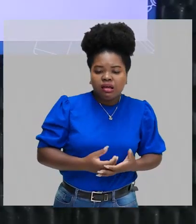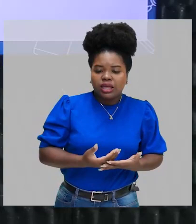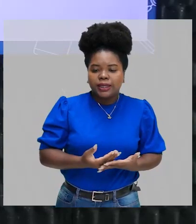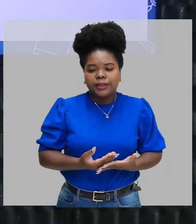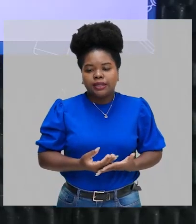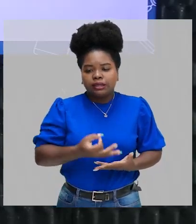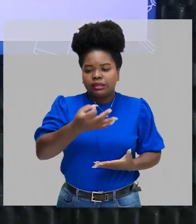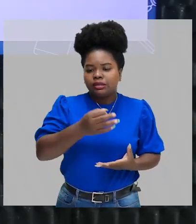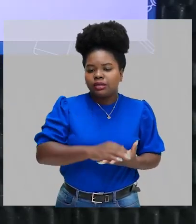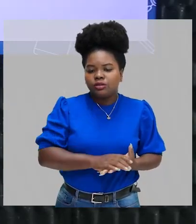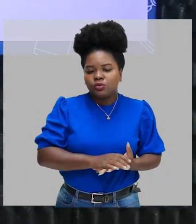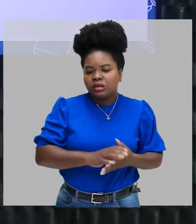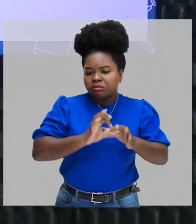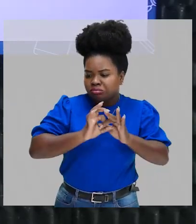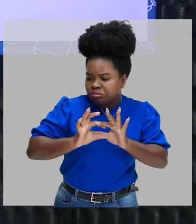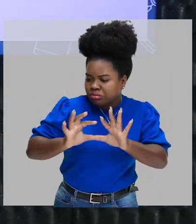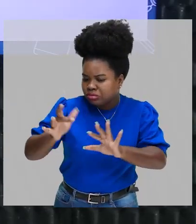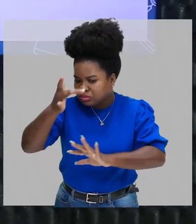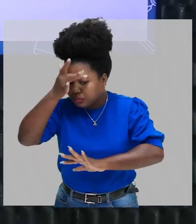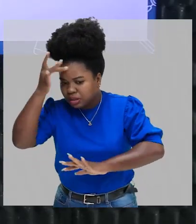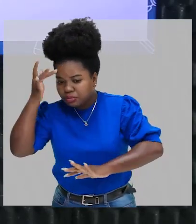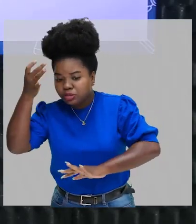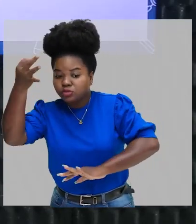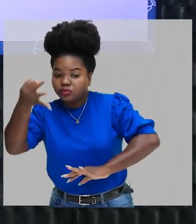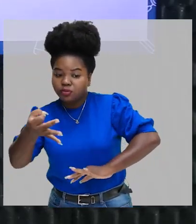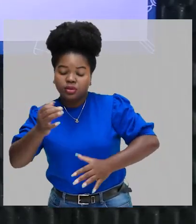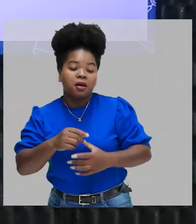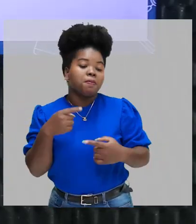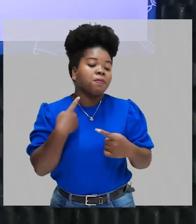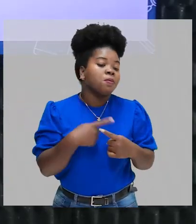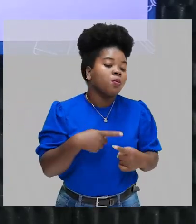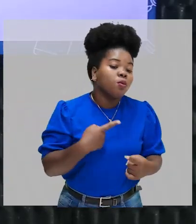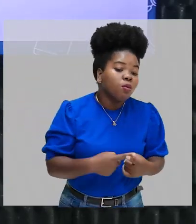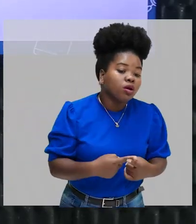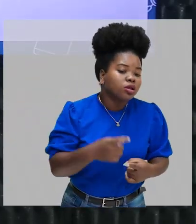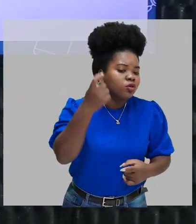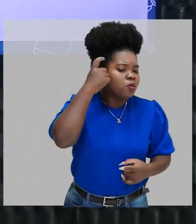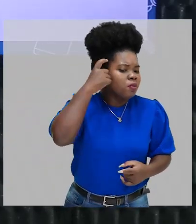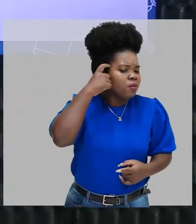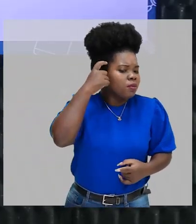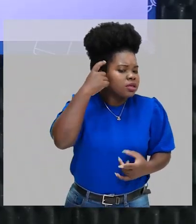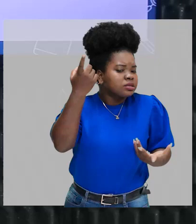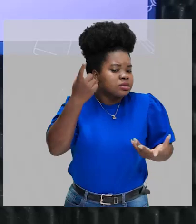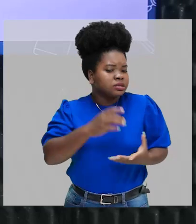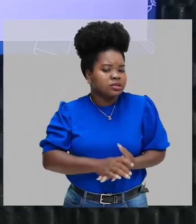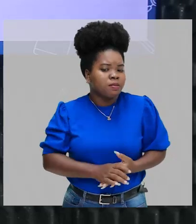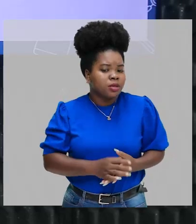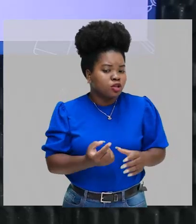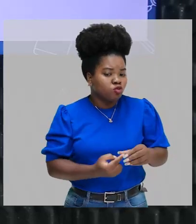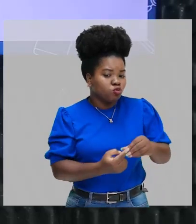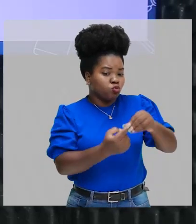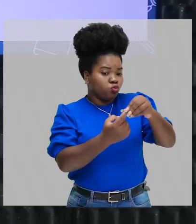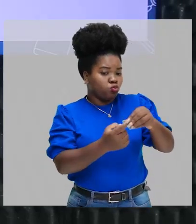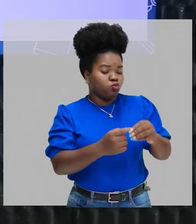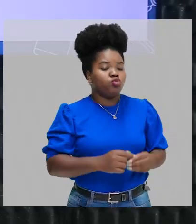pessoas. Porque no pensamento único, no pensamento neoliberal, nas ideias que vimos na aula